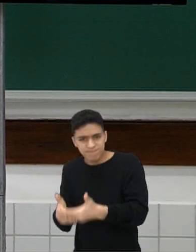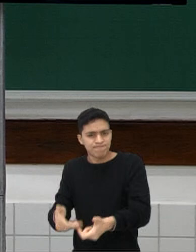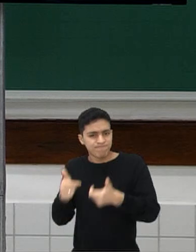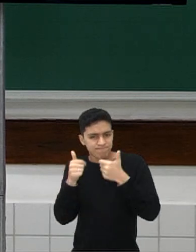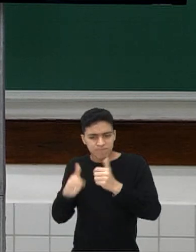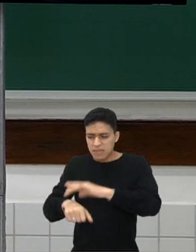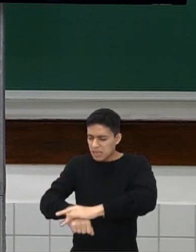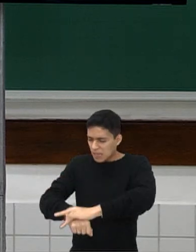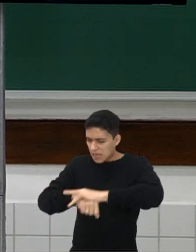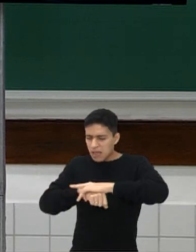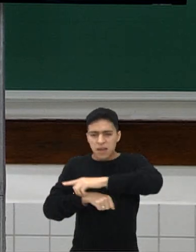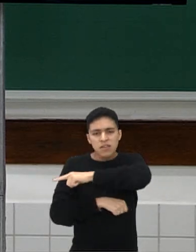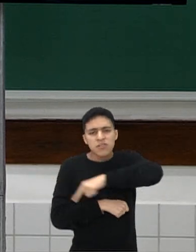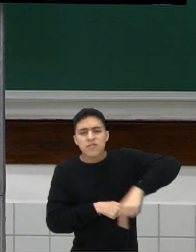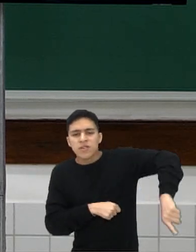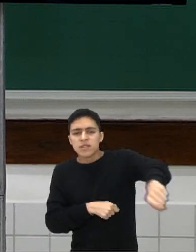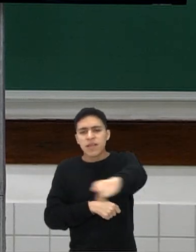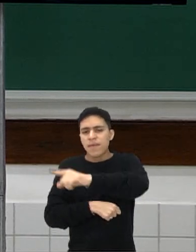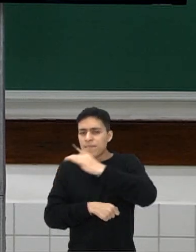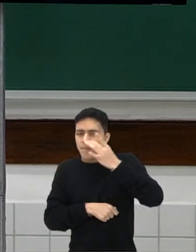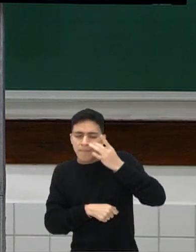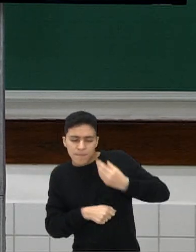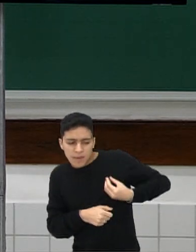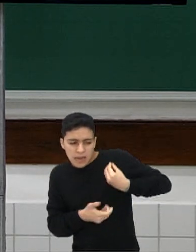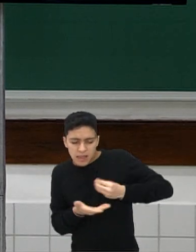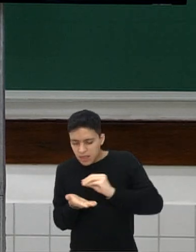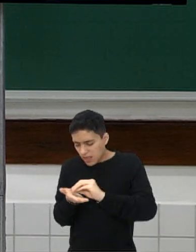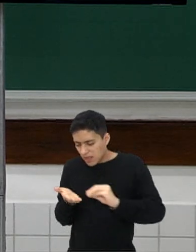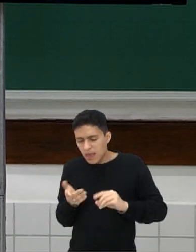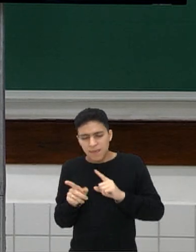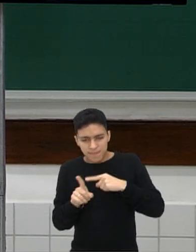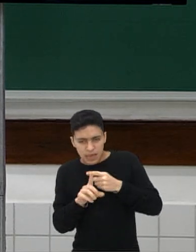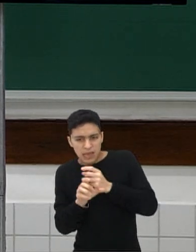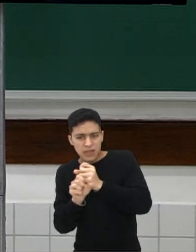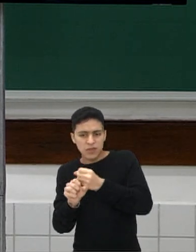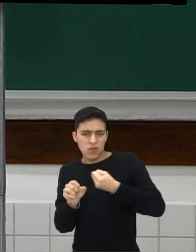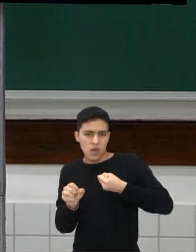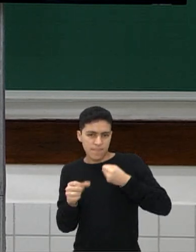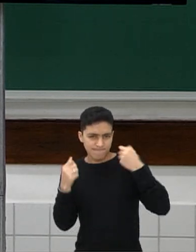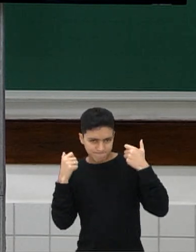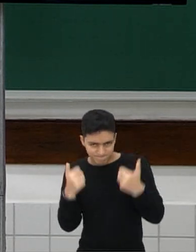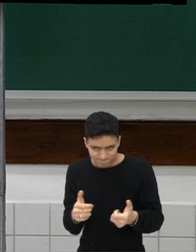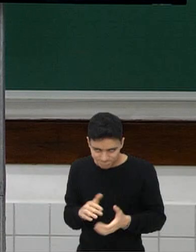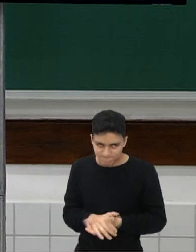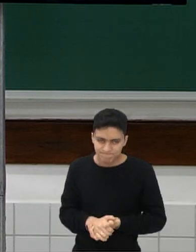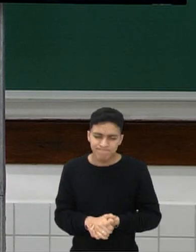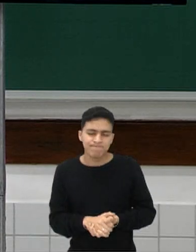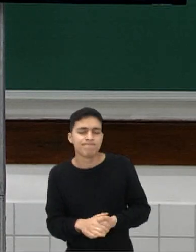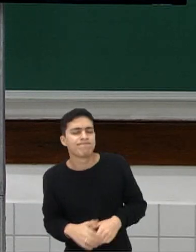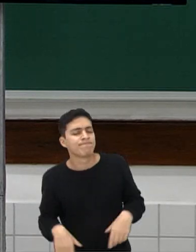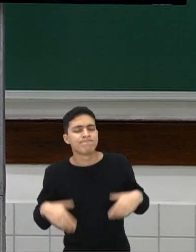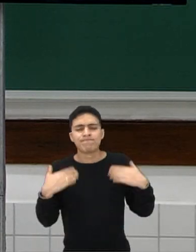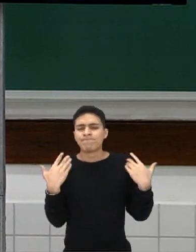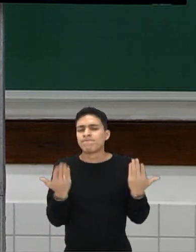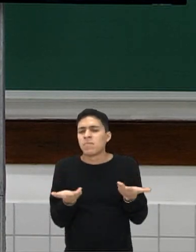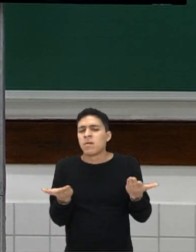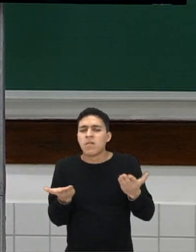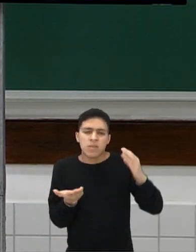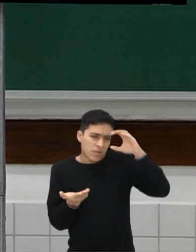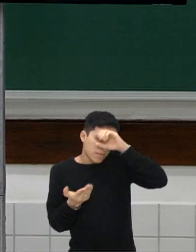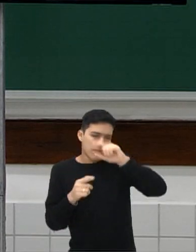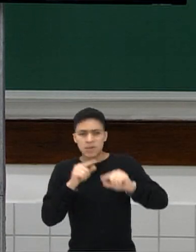E garante assim a sua presença, uma notinha, tá bom? Vamos fazer assim então? Vamos ver o que a gente vai aprender